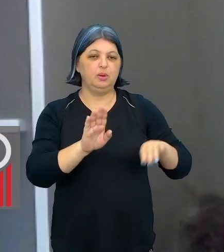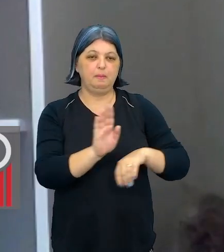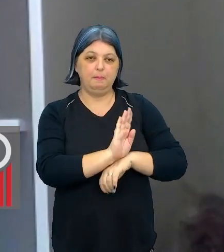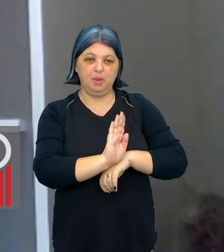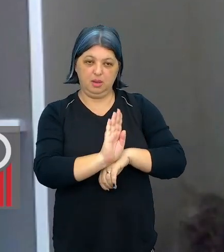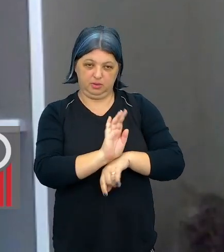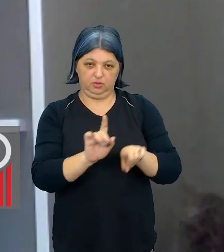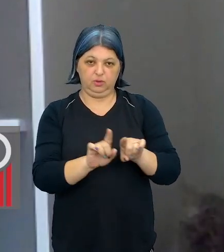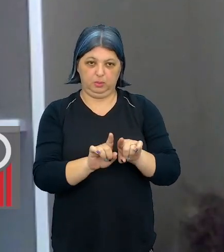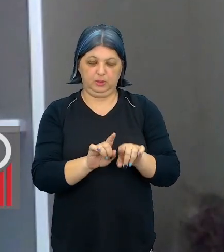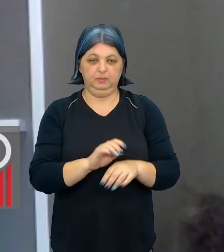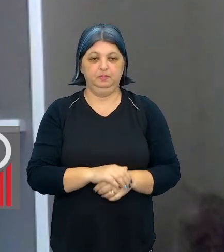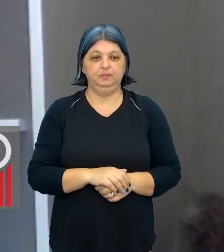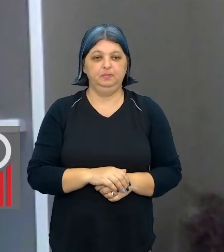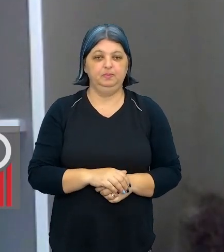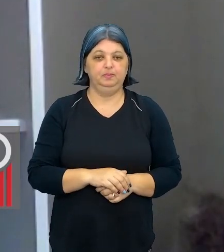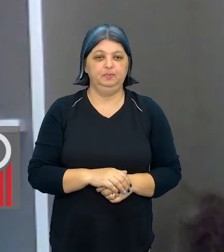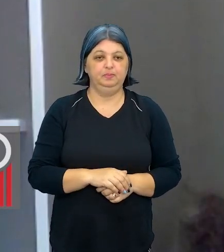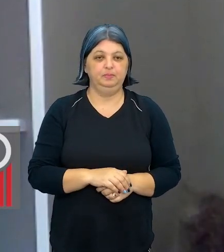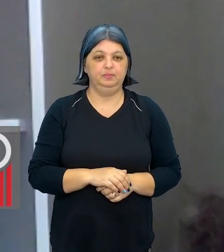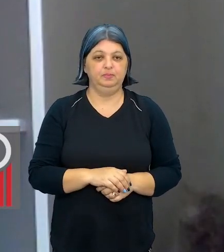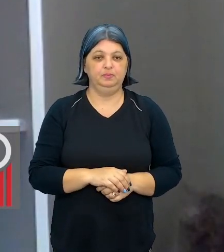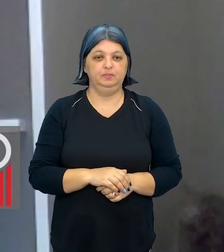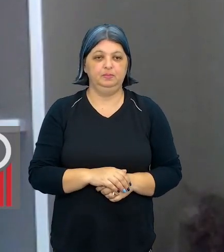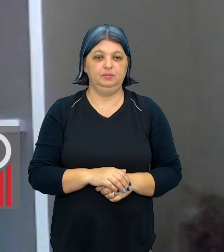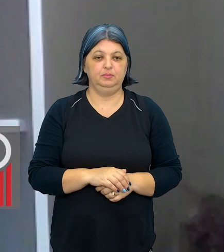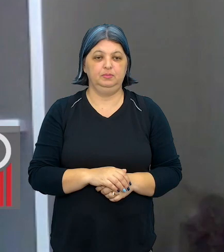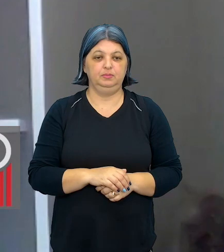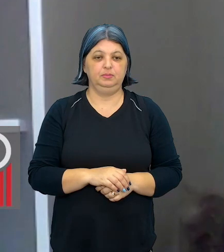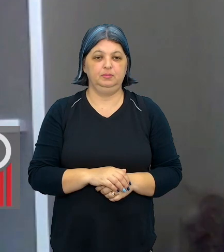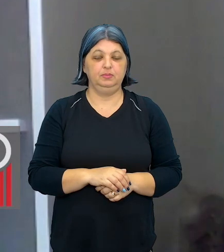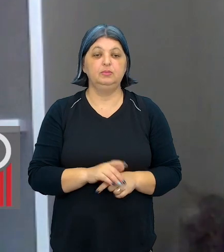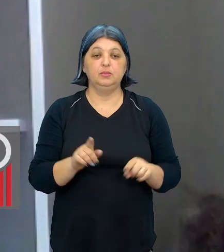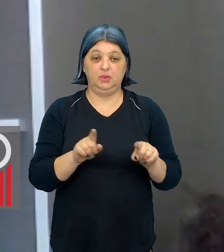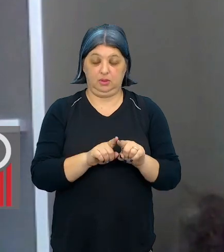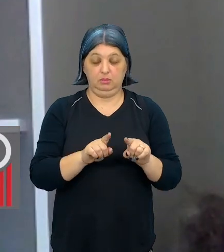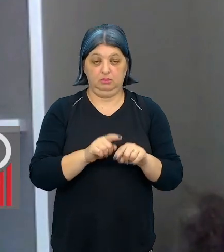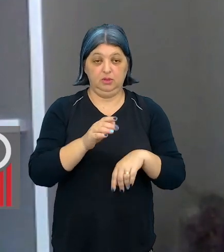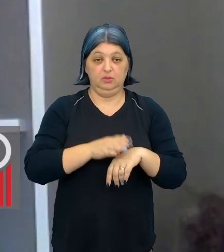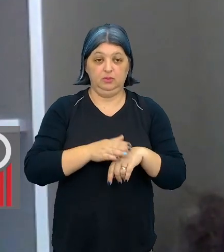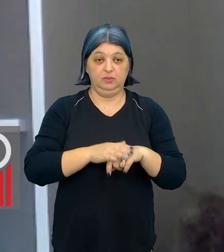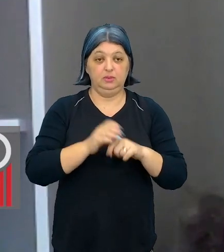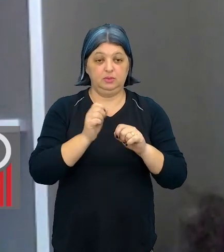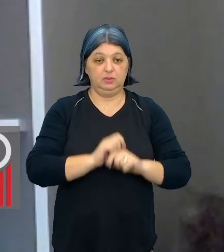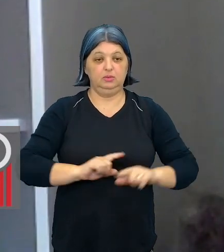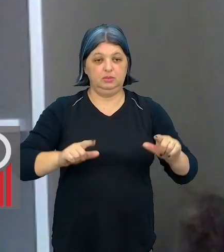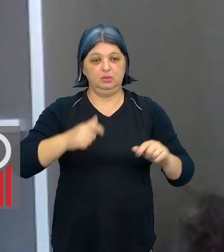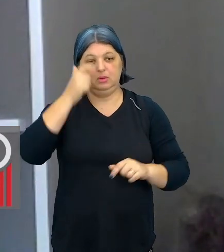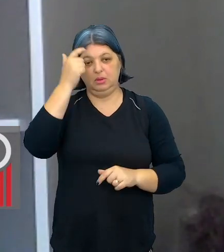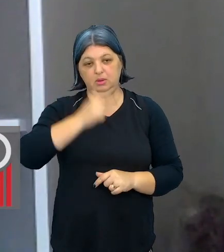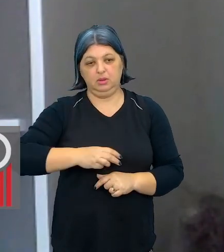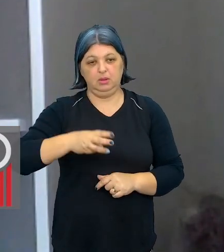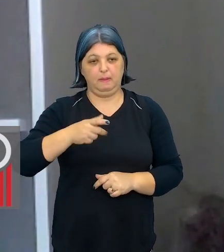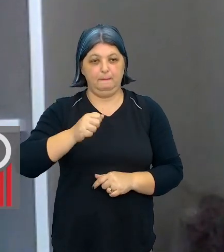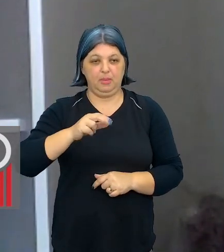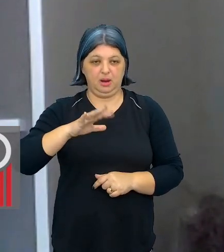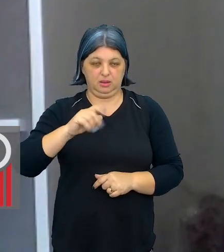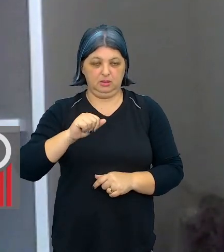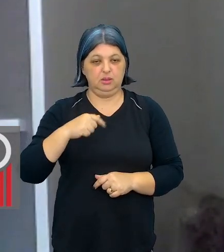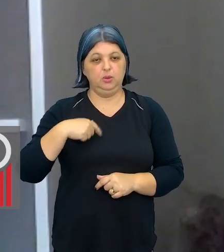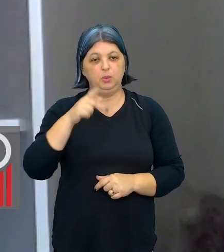também. Tá bom? Então, vou fazer então aqui a minha apresentação. Eu sou Márcia de Matos Sanches,